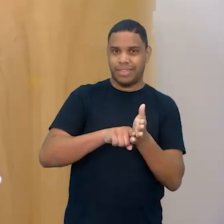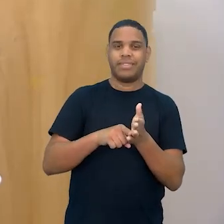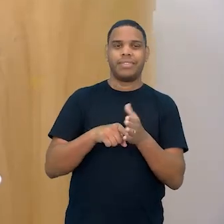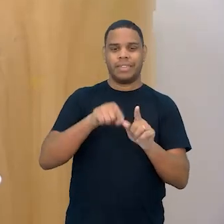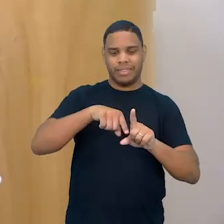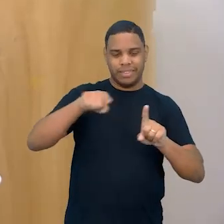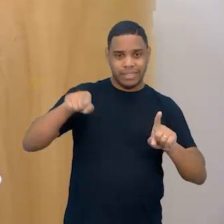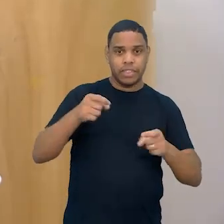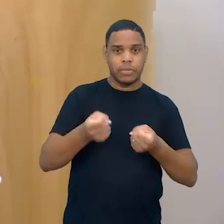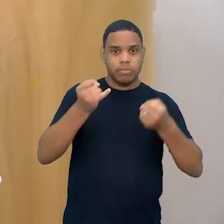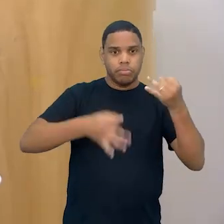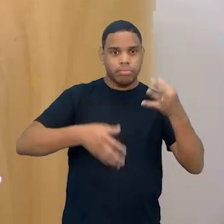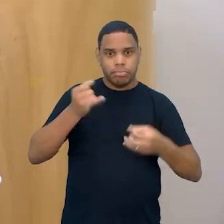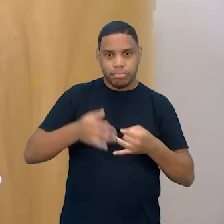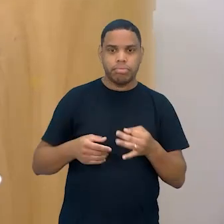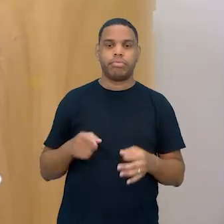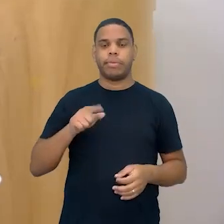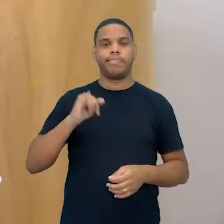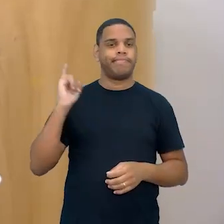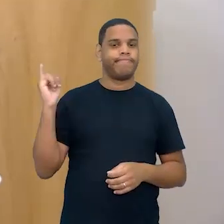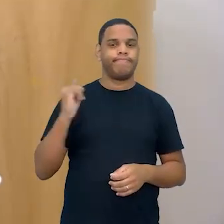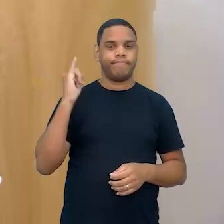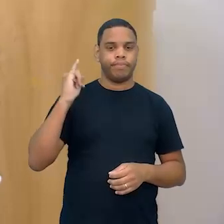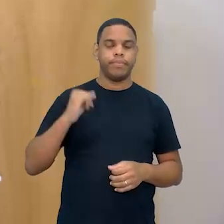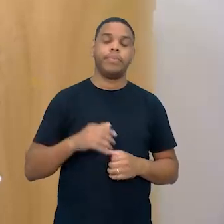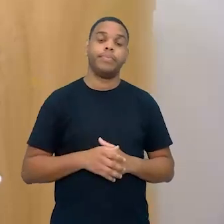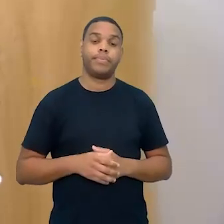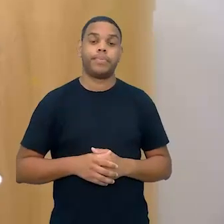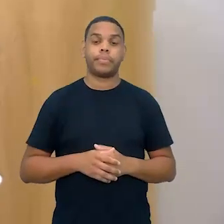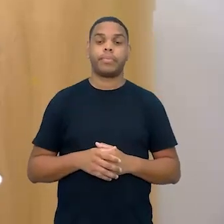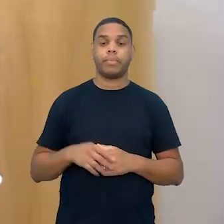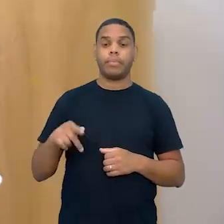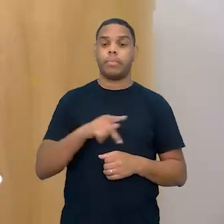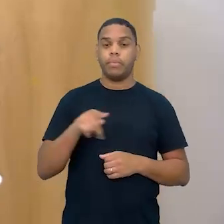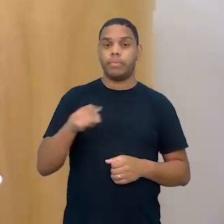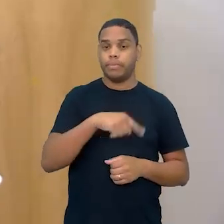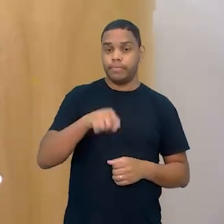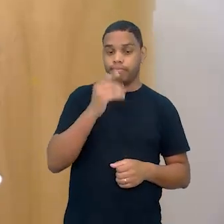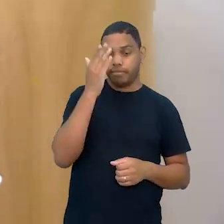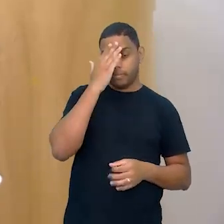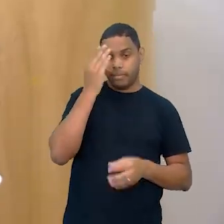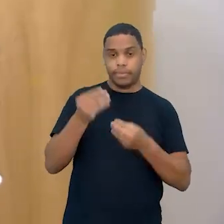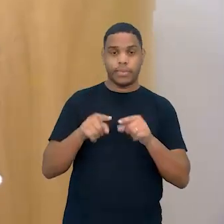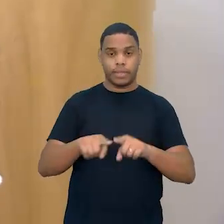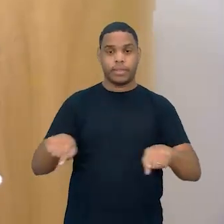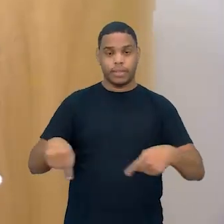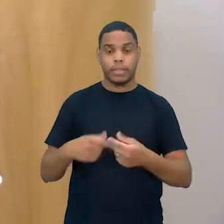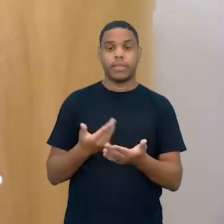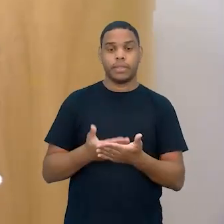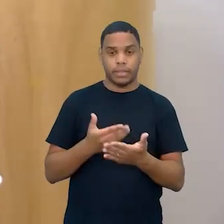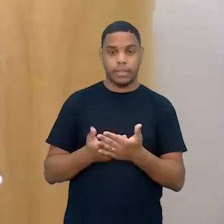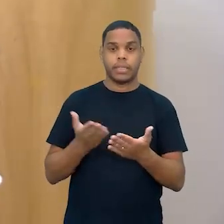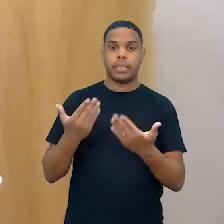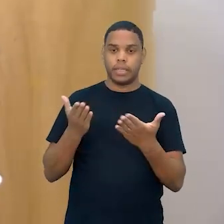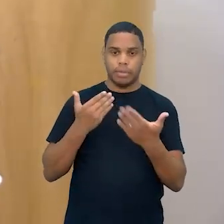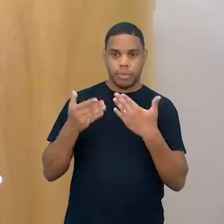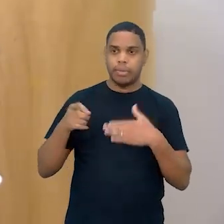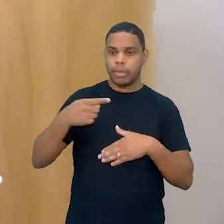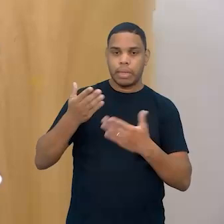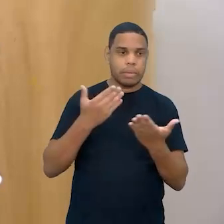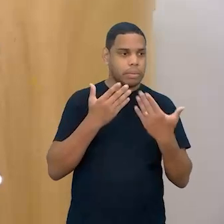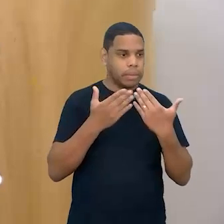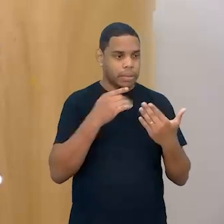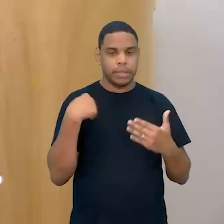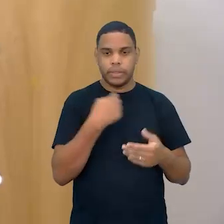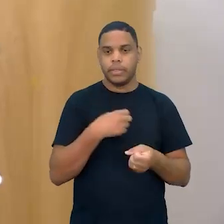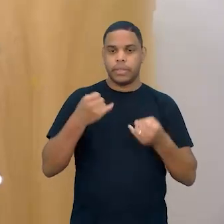trouxe aqui são essenciais até para os professores trabalharem em sala de aula e debaterem entre eles, né? Já que a